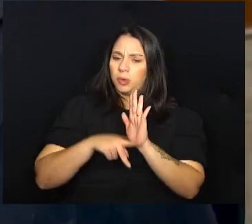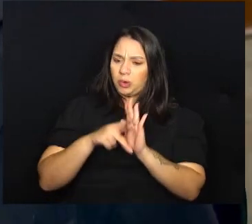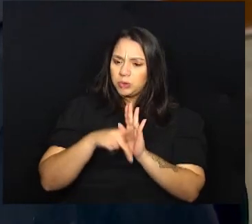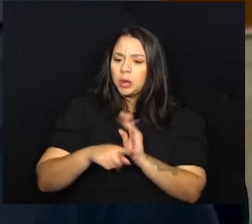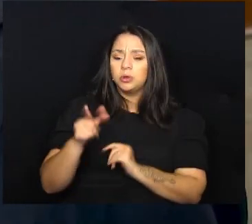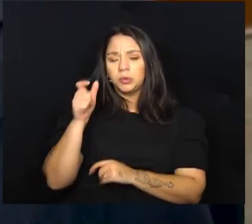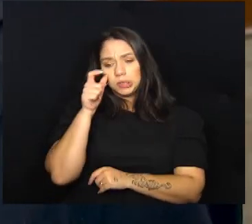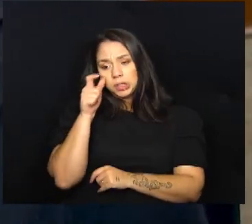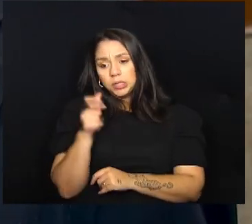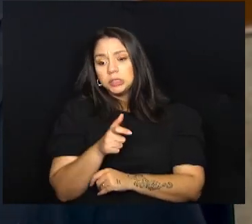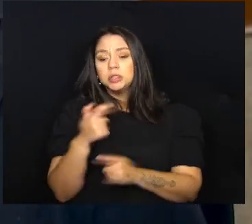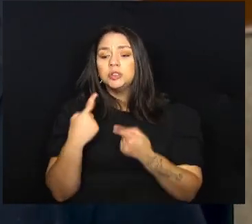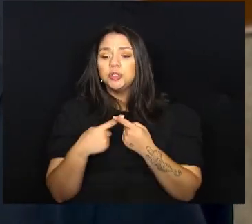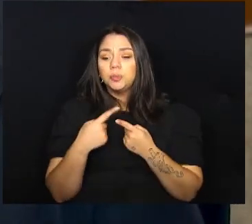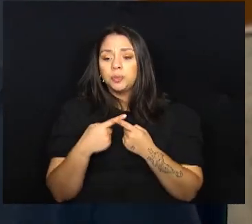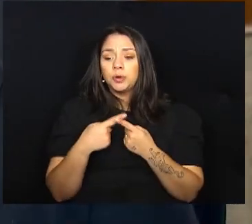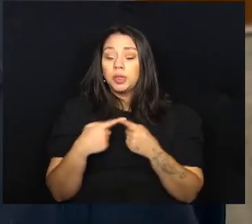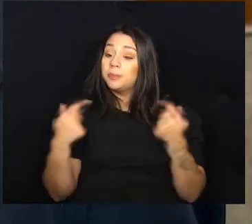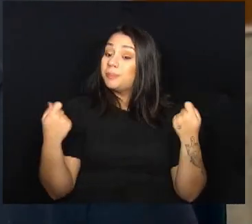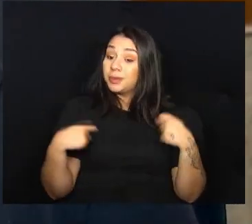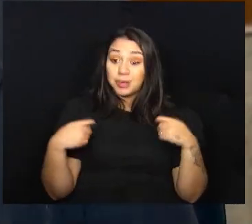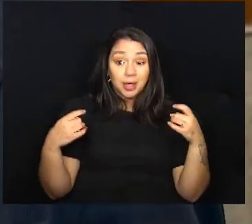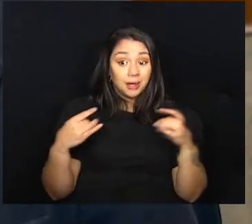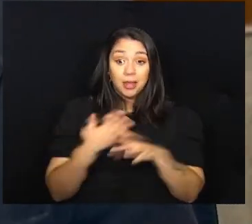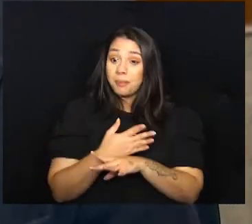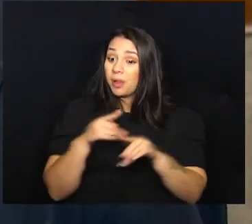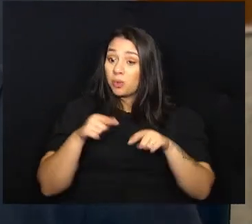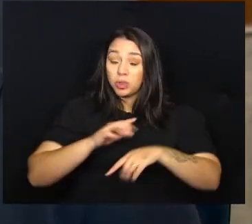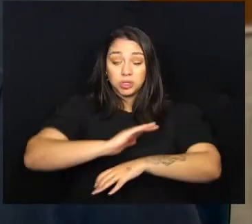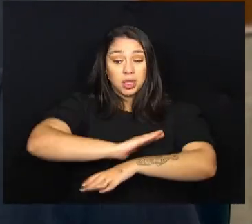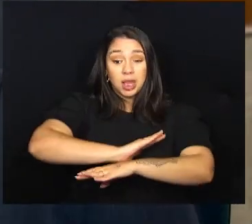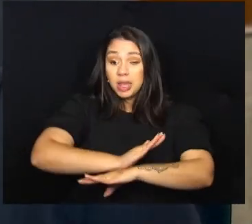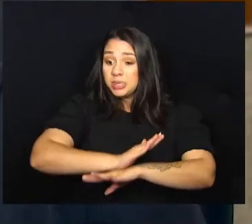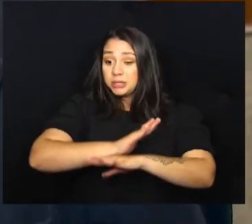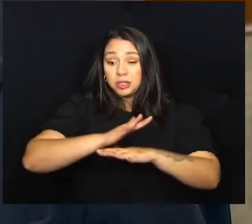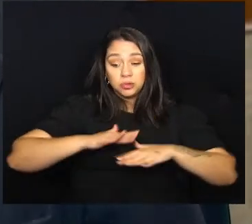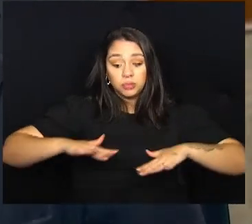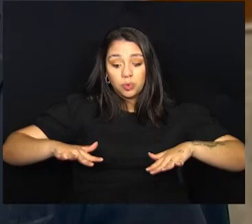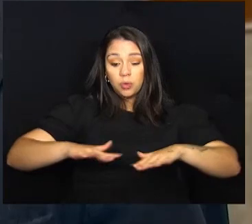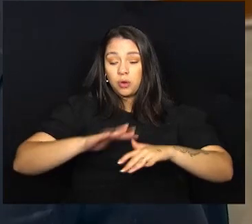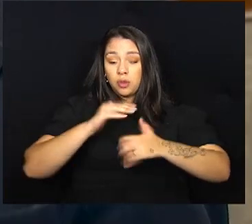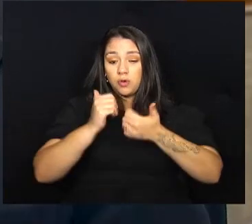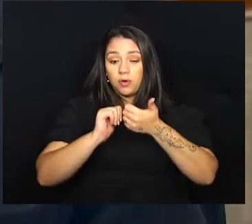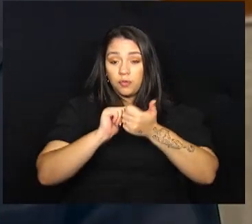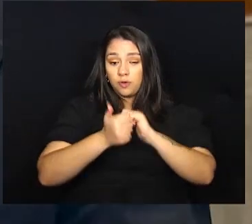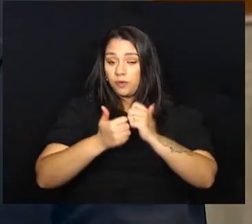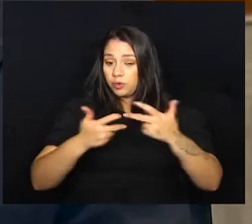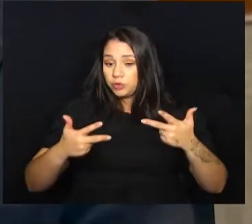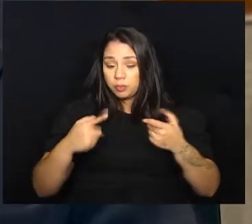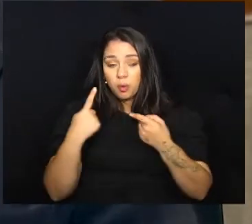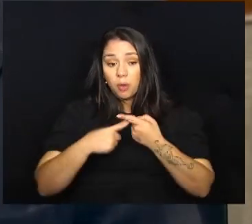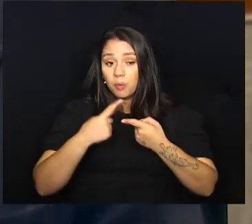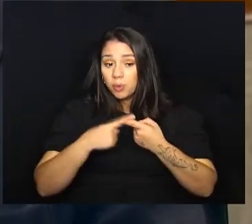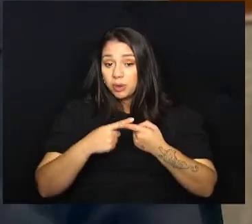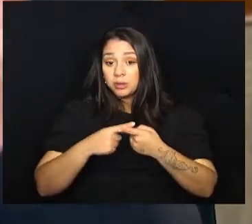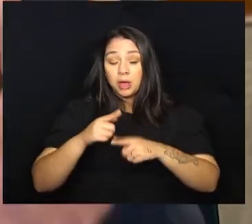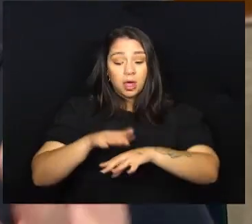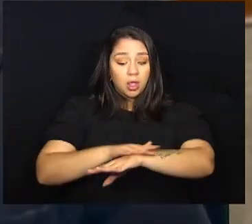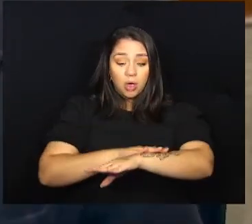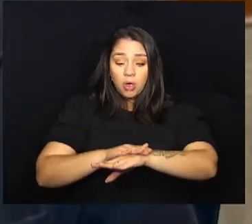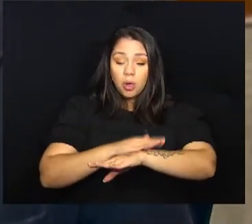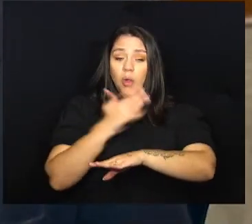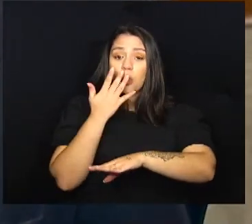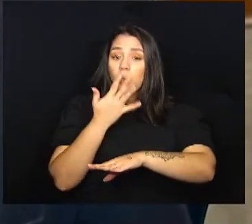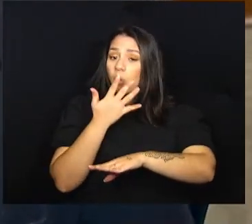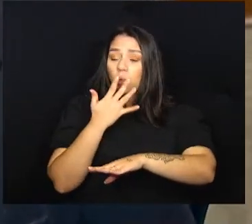interessante porque precisa acabar com esse racismo em campo de futebol, porque a cor da pele não influi